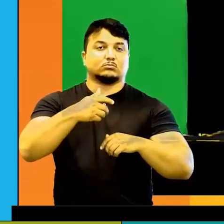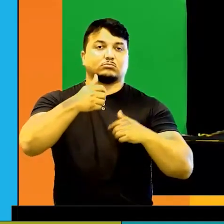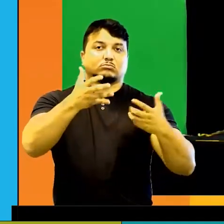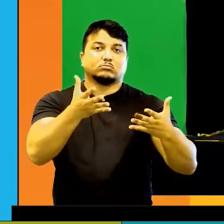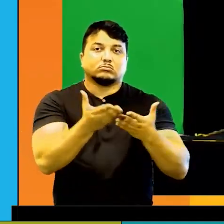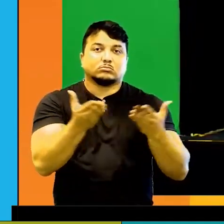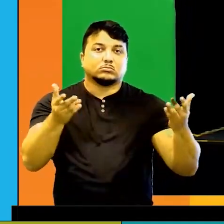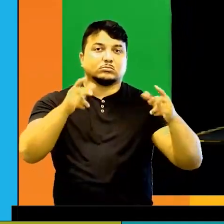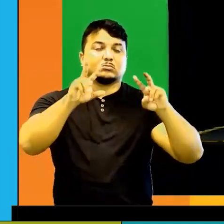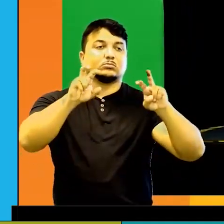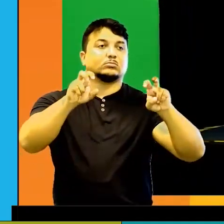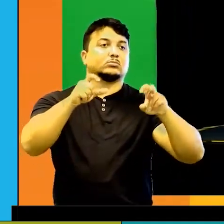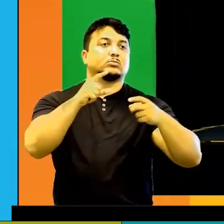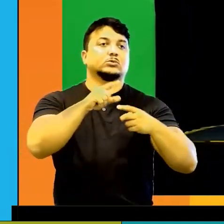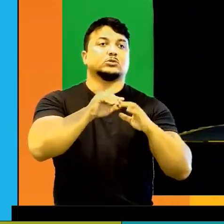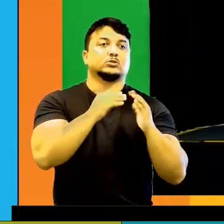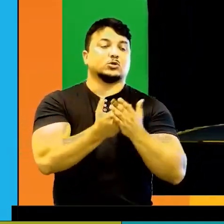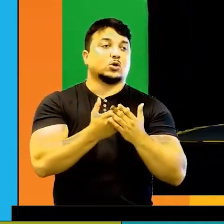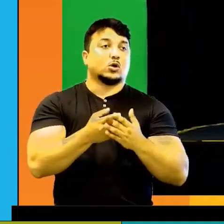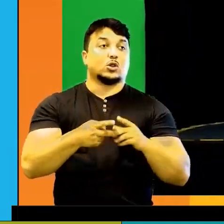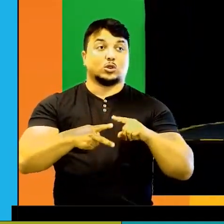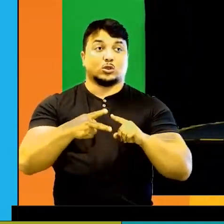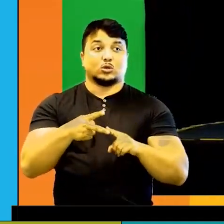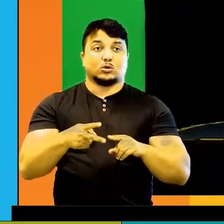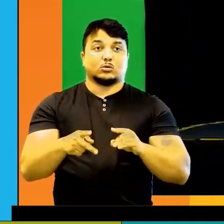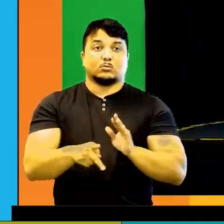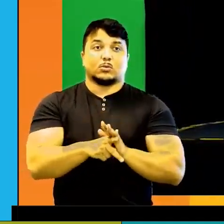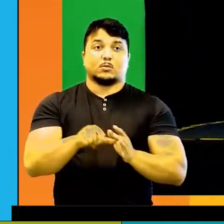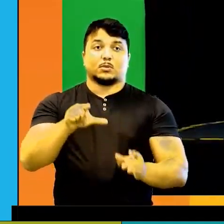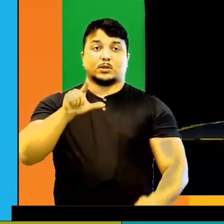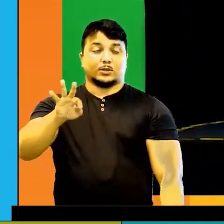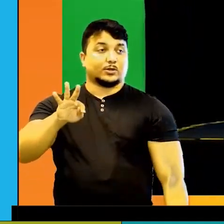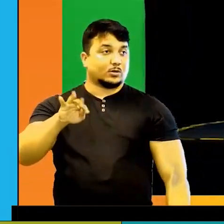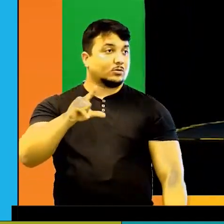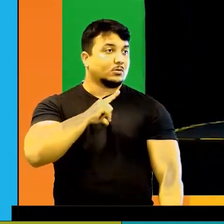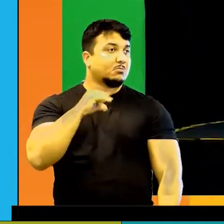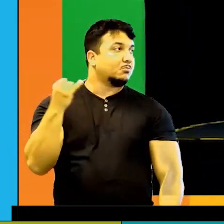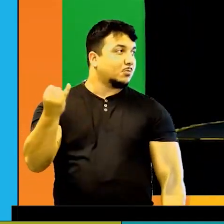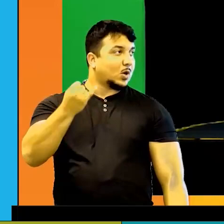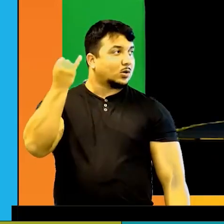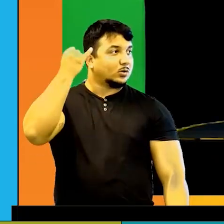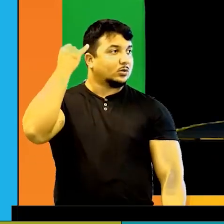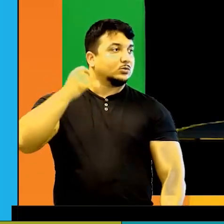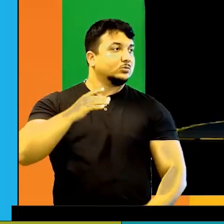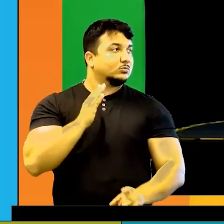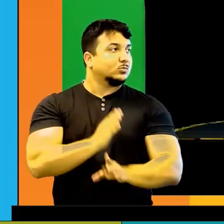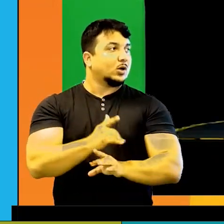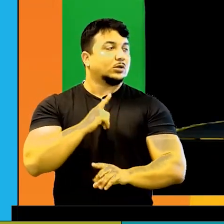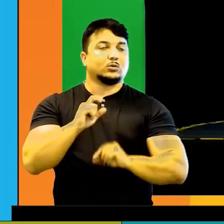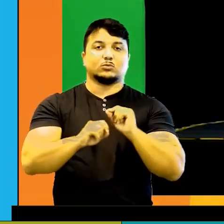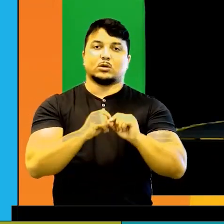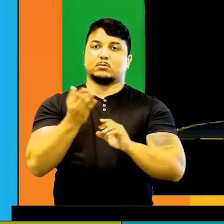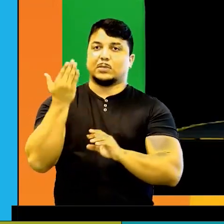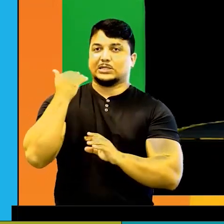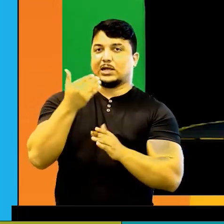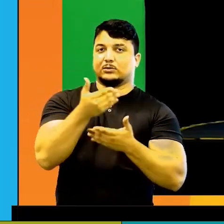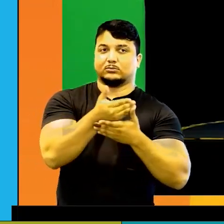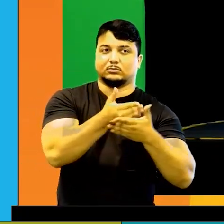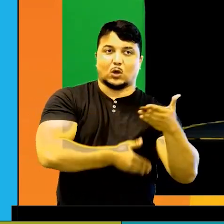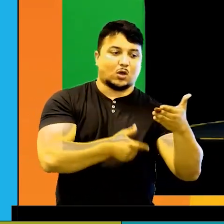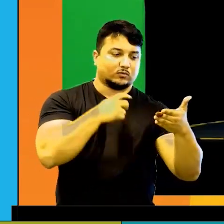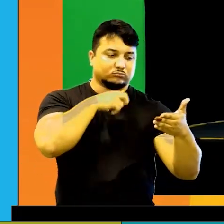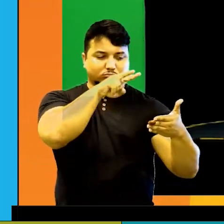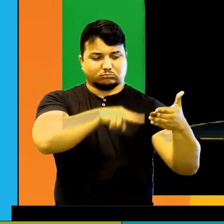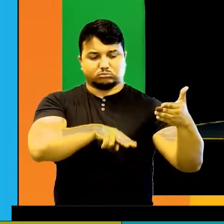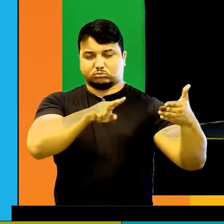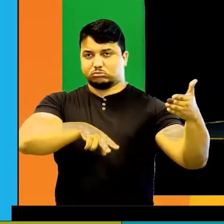vocês sobre duas escolas literárias extremamente importantes, porque eu dei uma olhada nas provas passadas, em